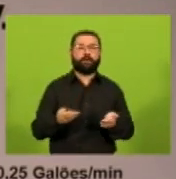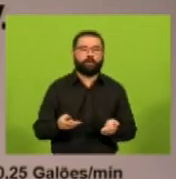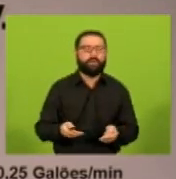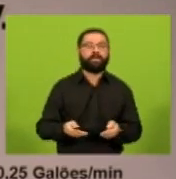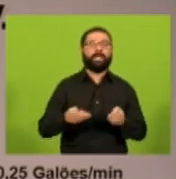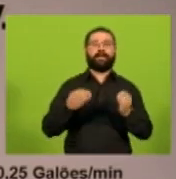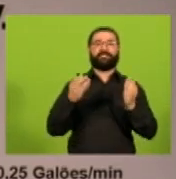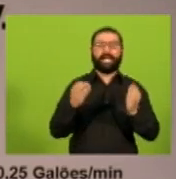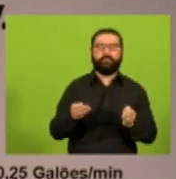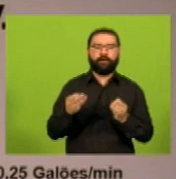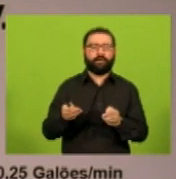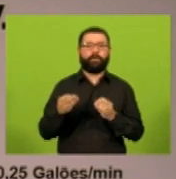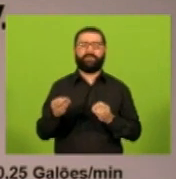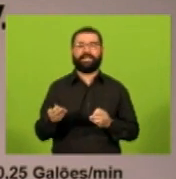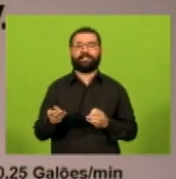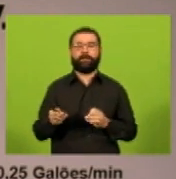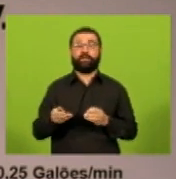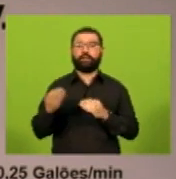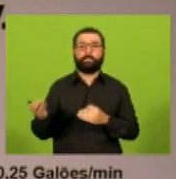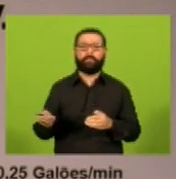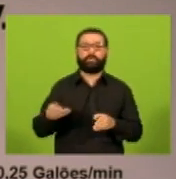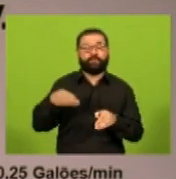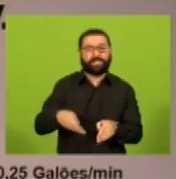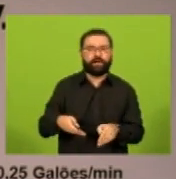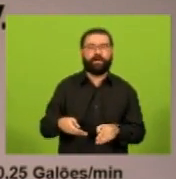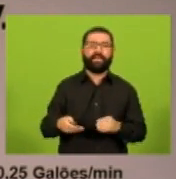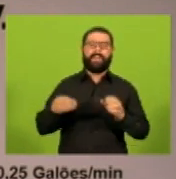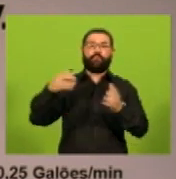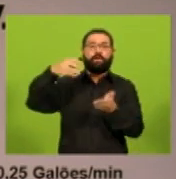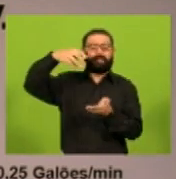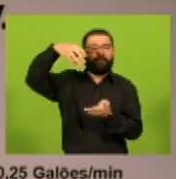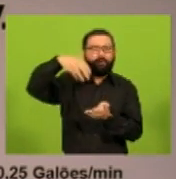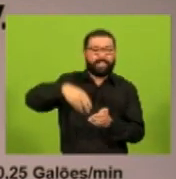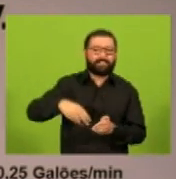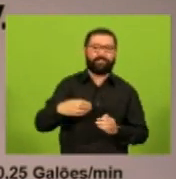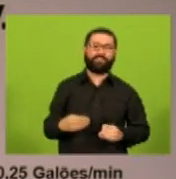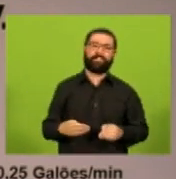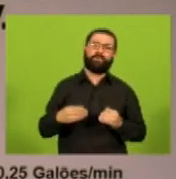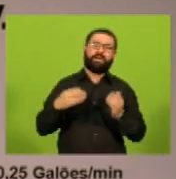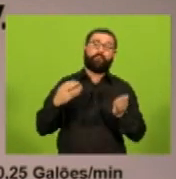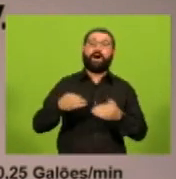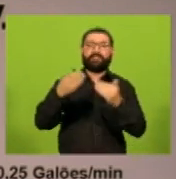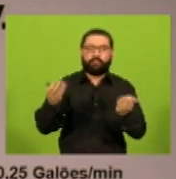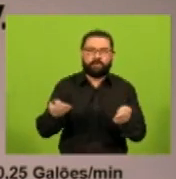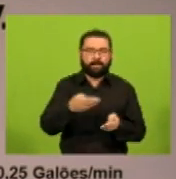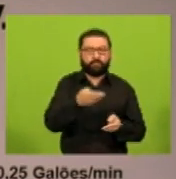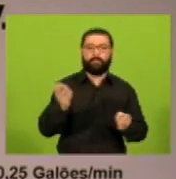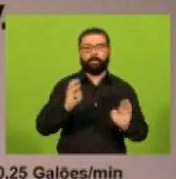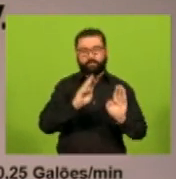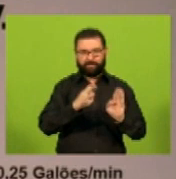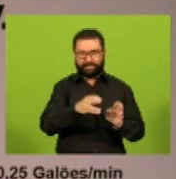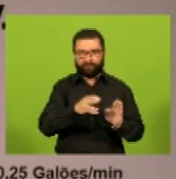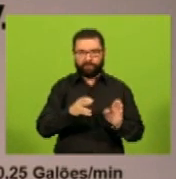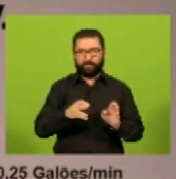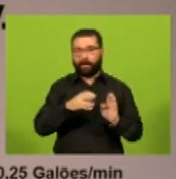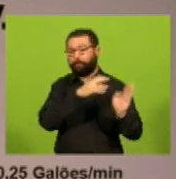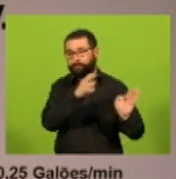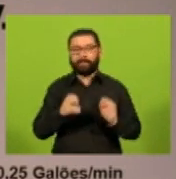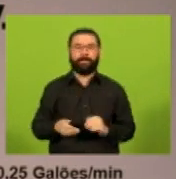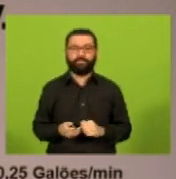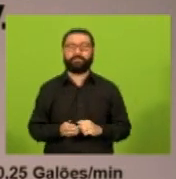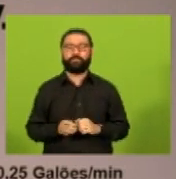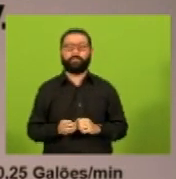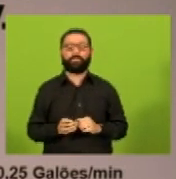Esse bico tem 0,95 litros por minuto de vazão. É o quanto que ele fornece de vazão. Quase 1 litro por minuto, esse bico